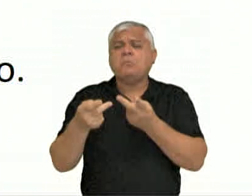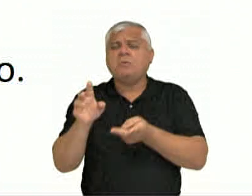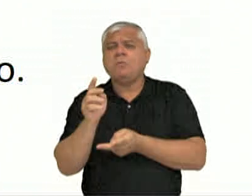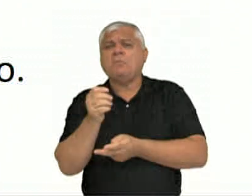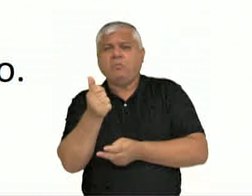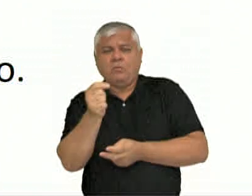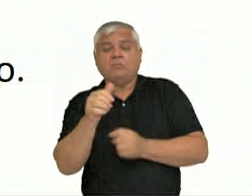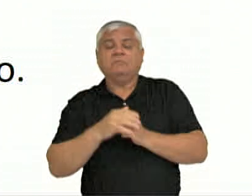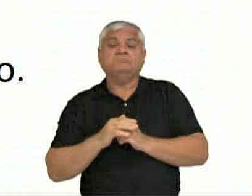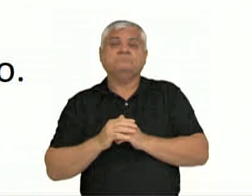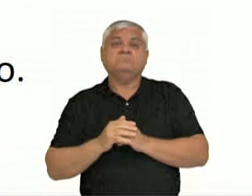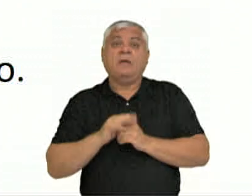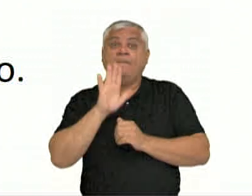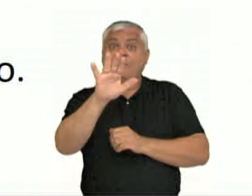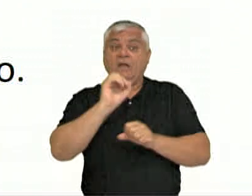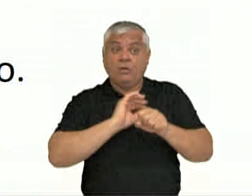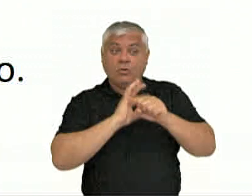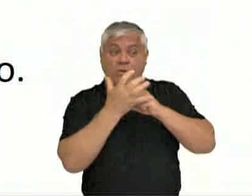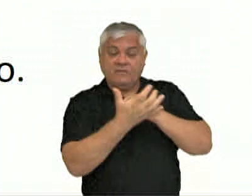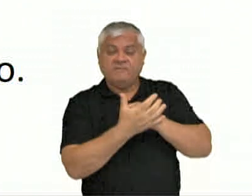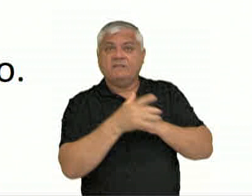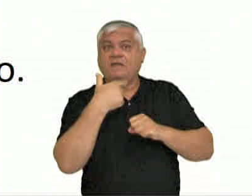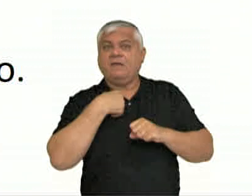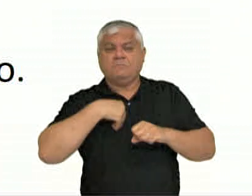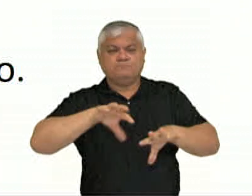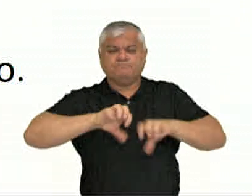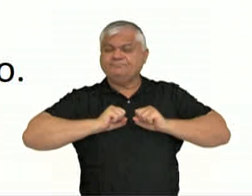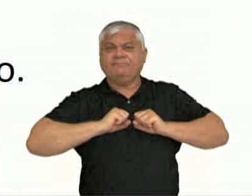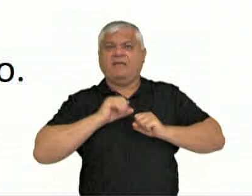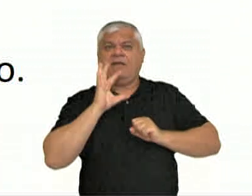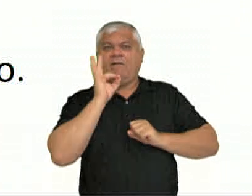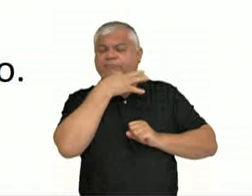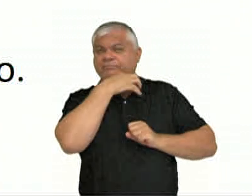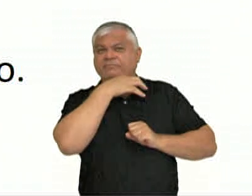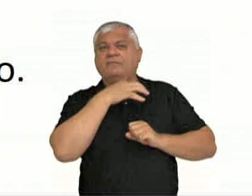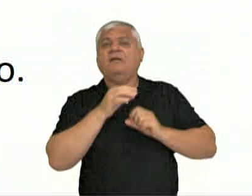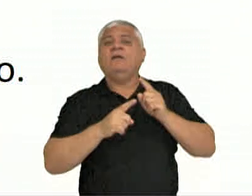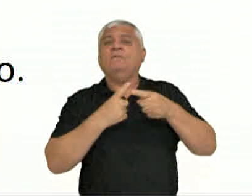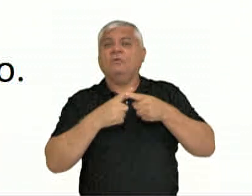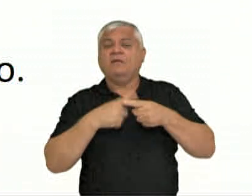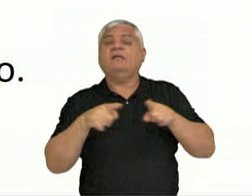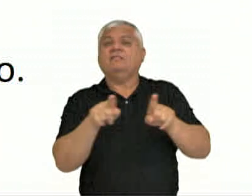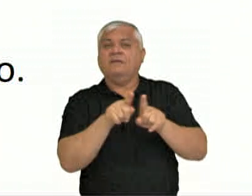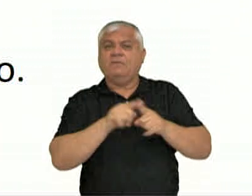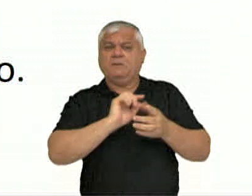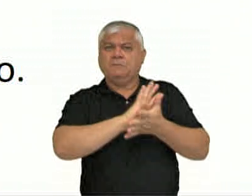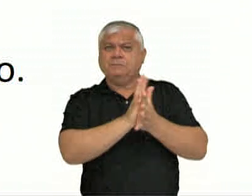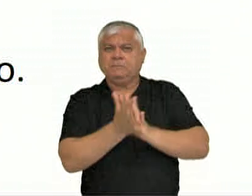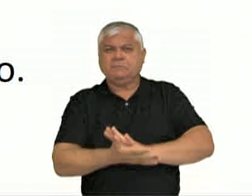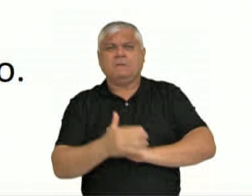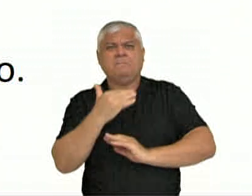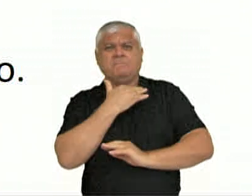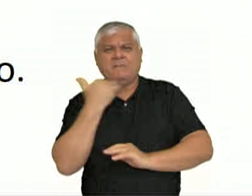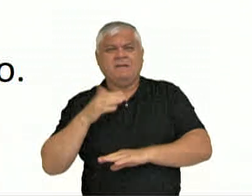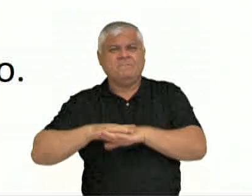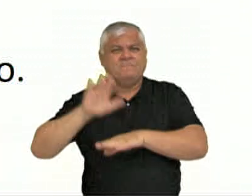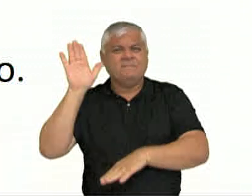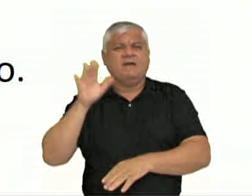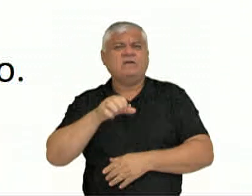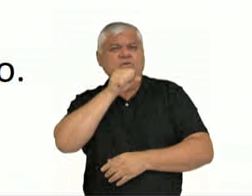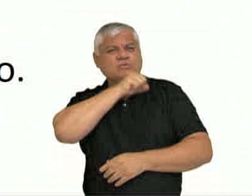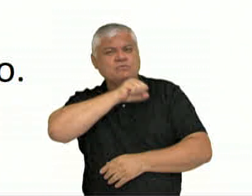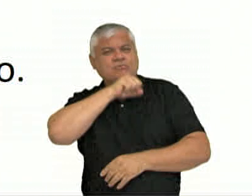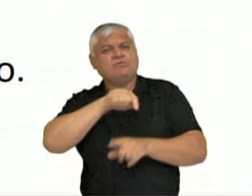o coronavírus é altamente contagioso e especialmente agressivo contra os mais idosos e